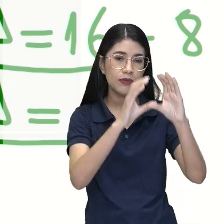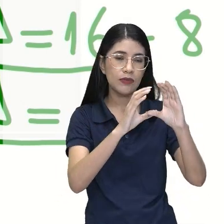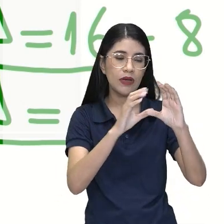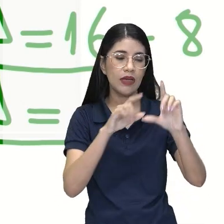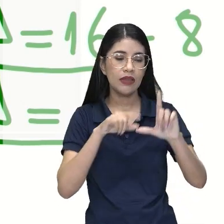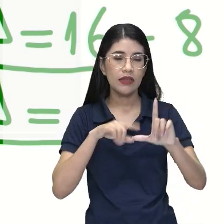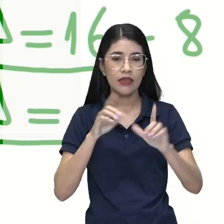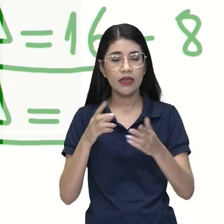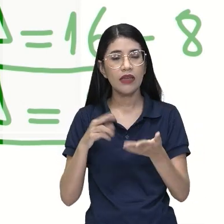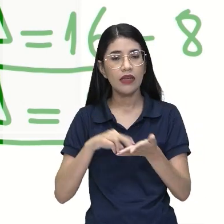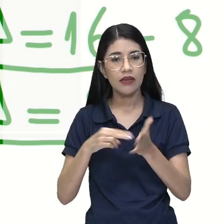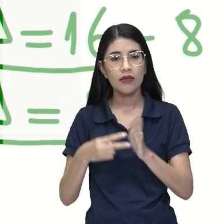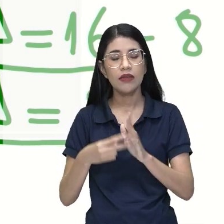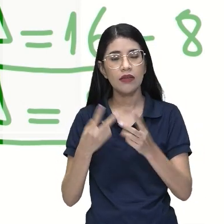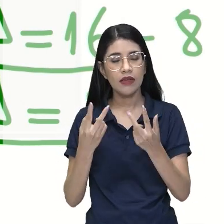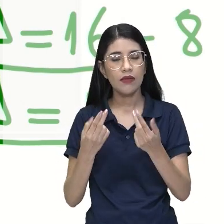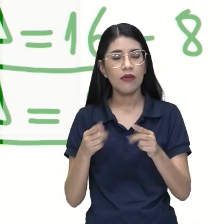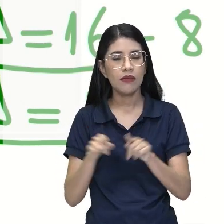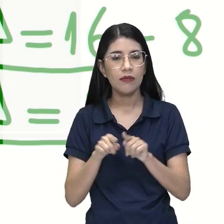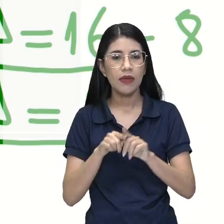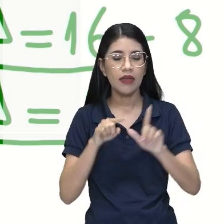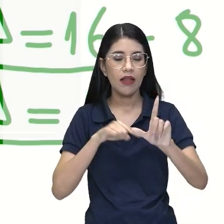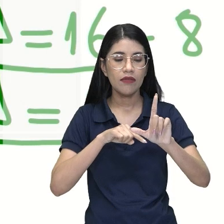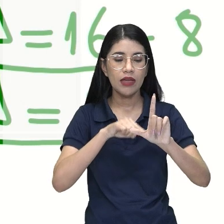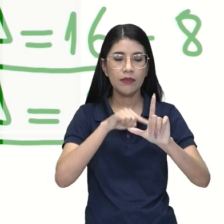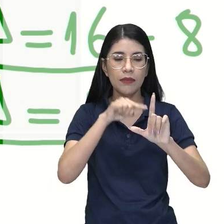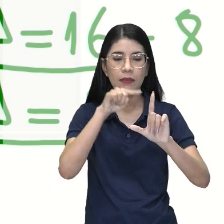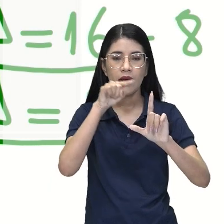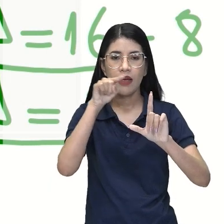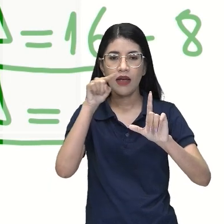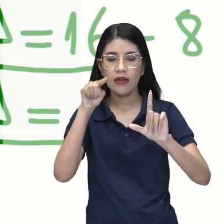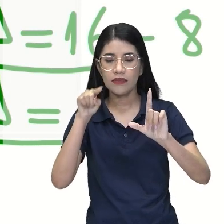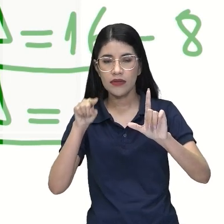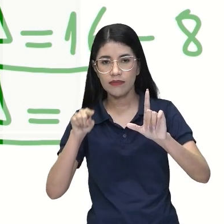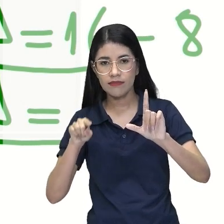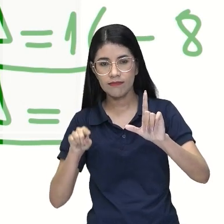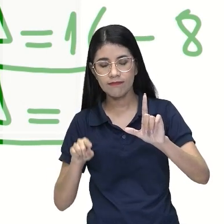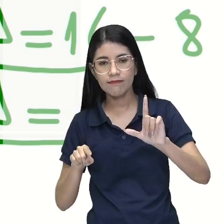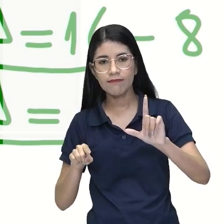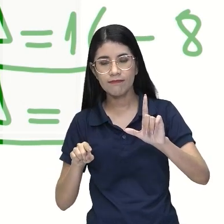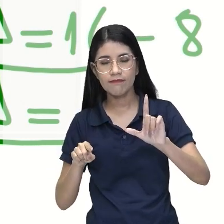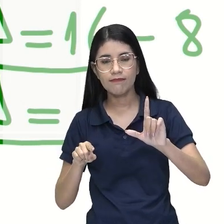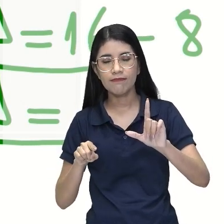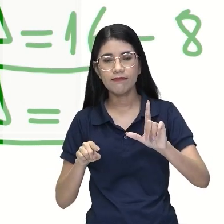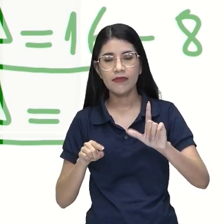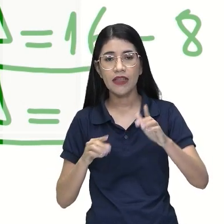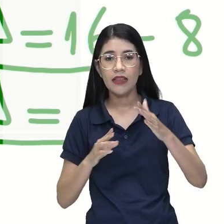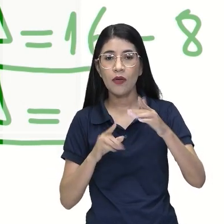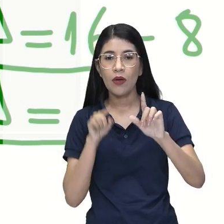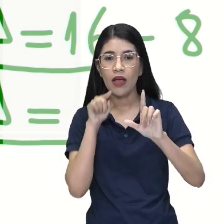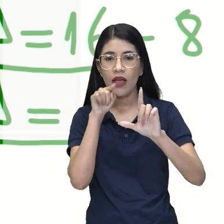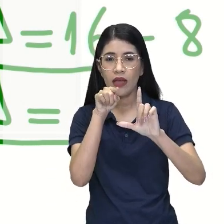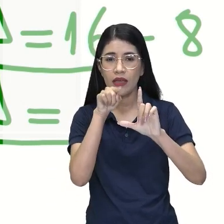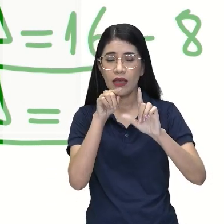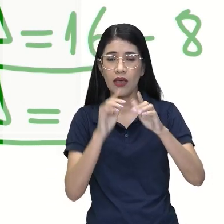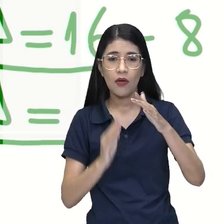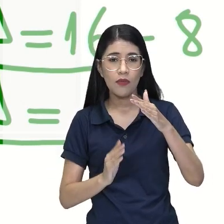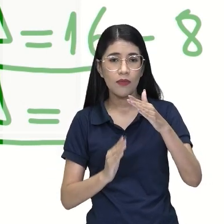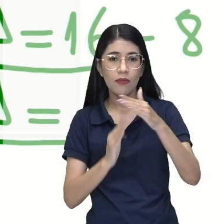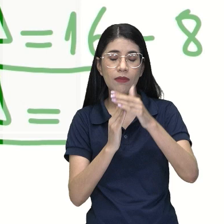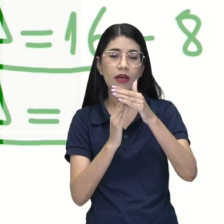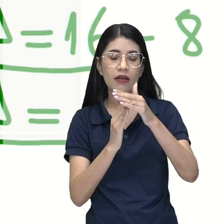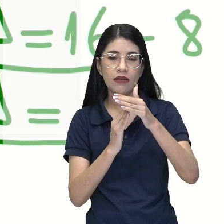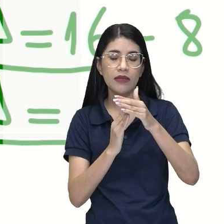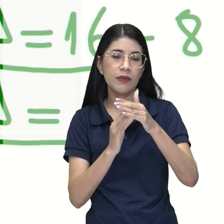começa a descer novamente, tá? Então esse ponto aqui é o ponto máximo. É como se